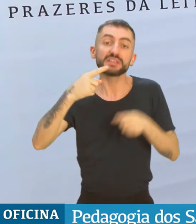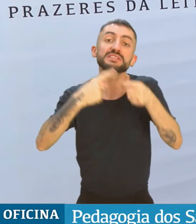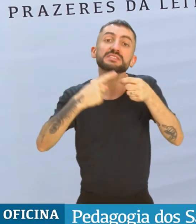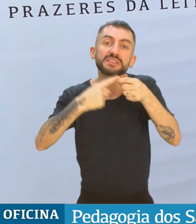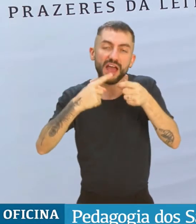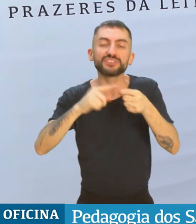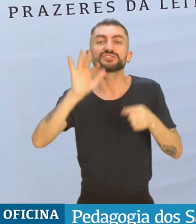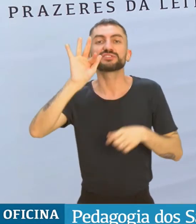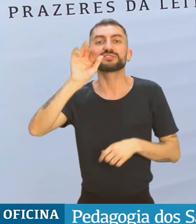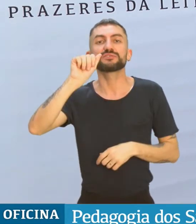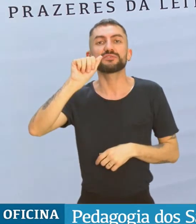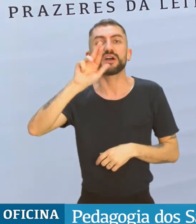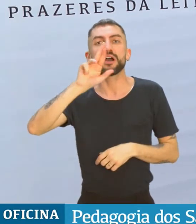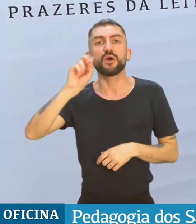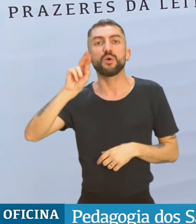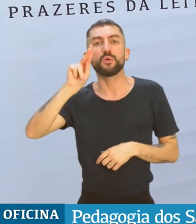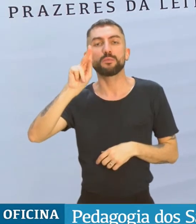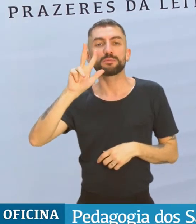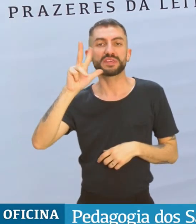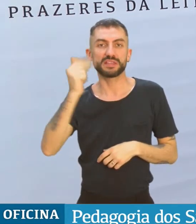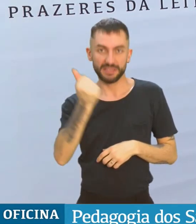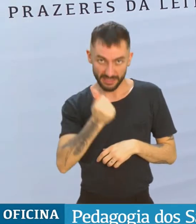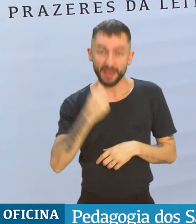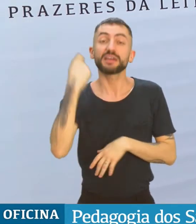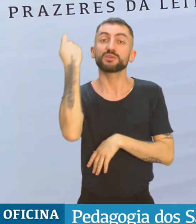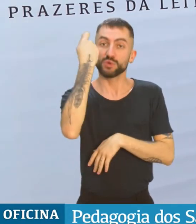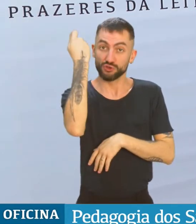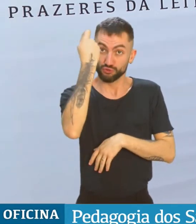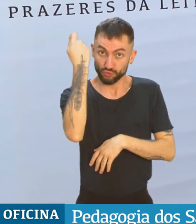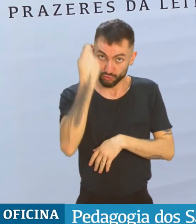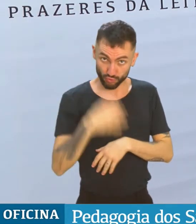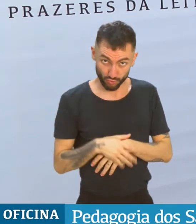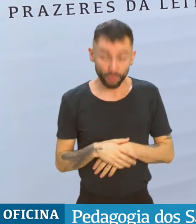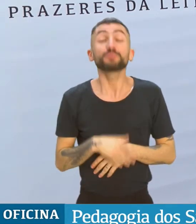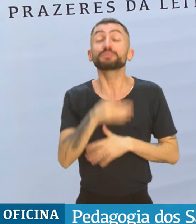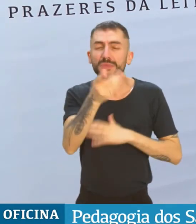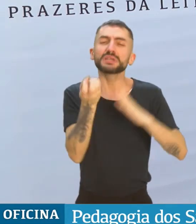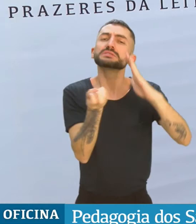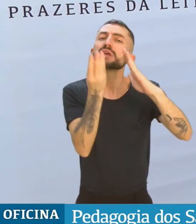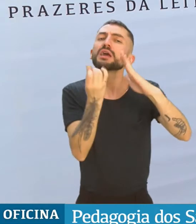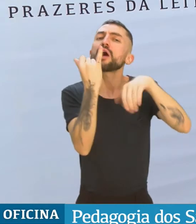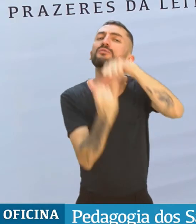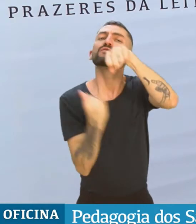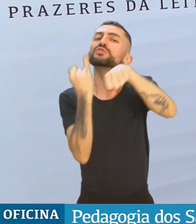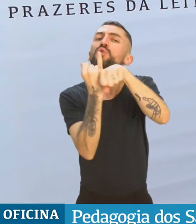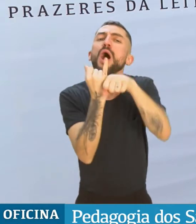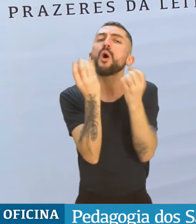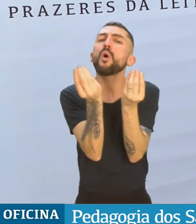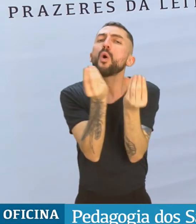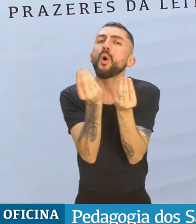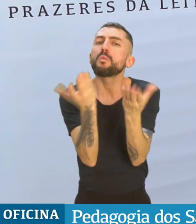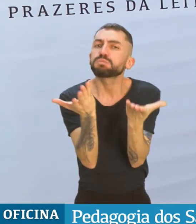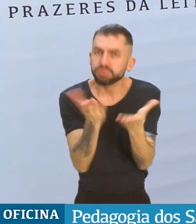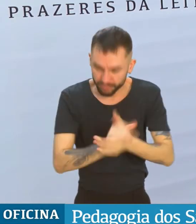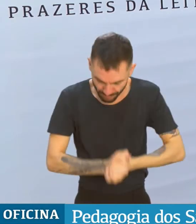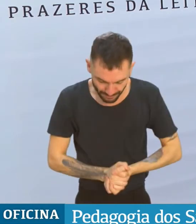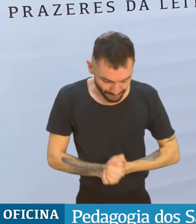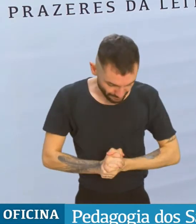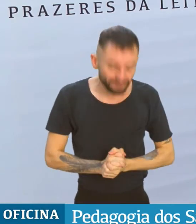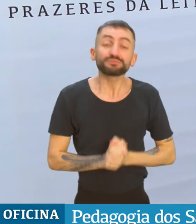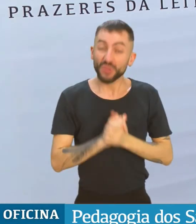vocês. Você já fez sarau virtual? Como foi? Bom, vou tentar fazer uma resposta para essas 3 questões